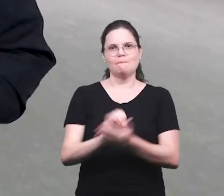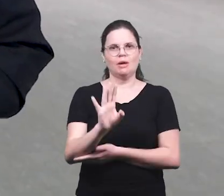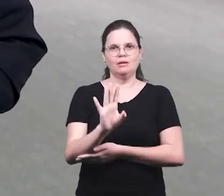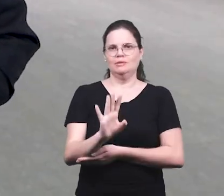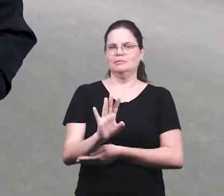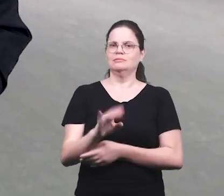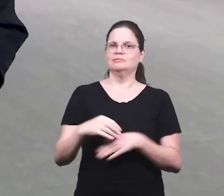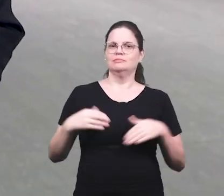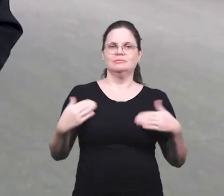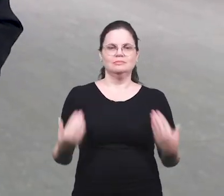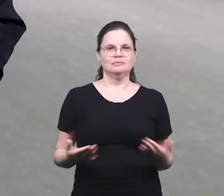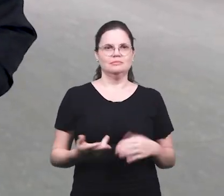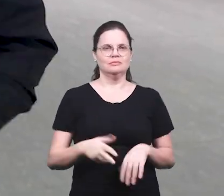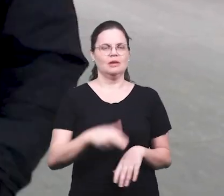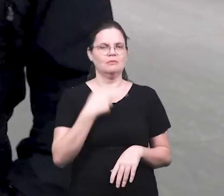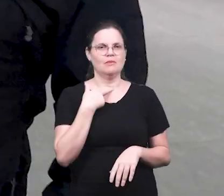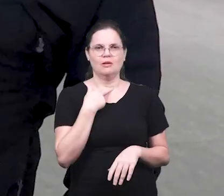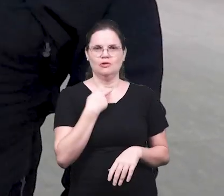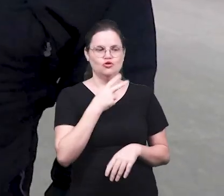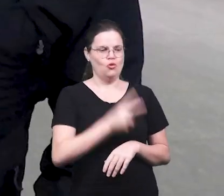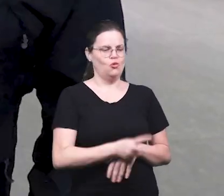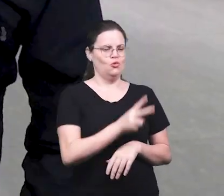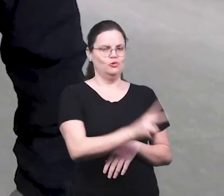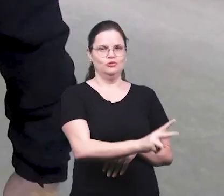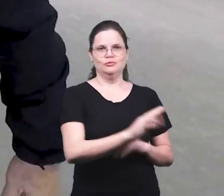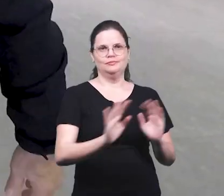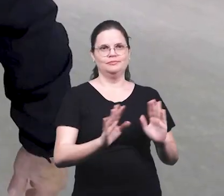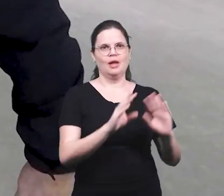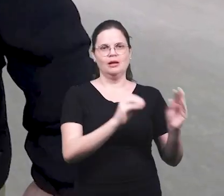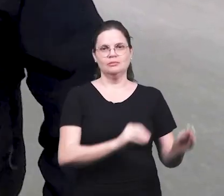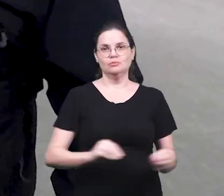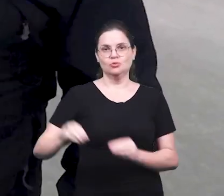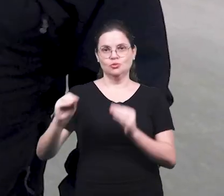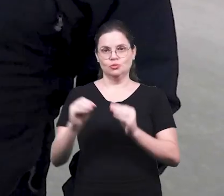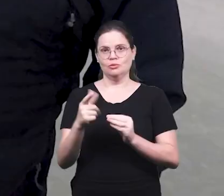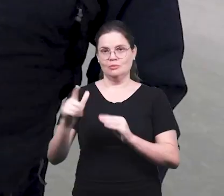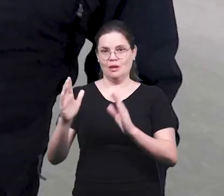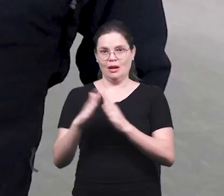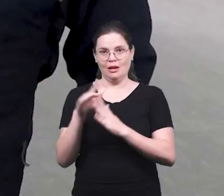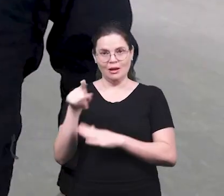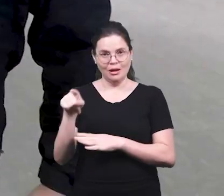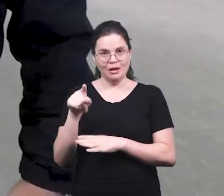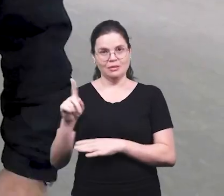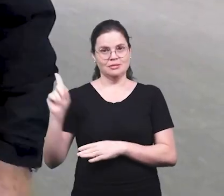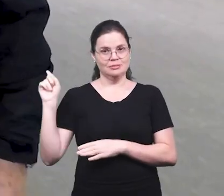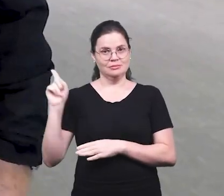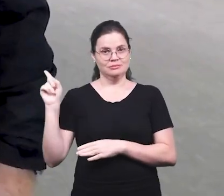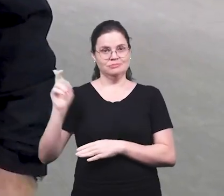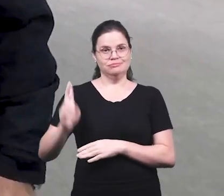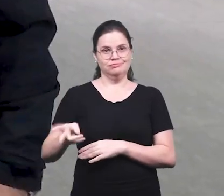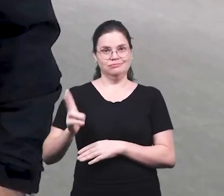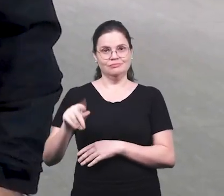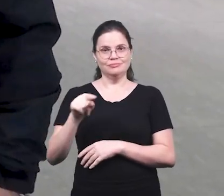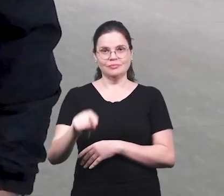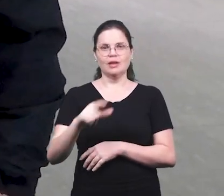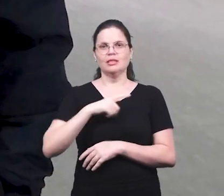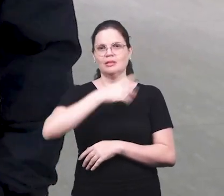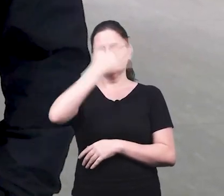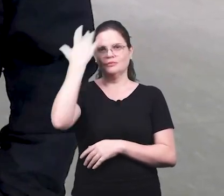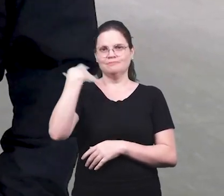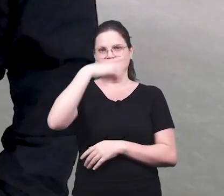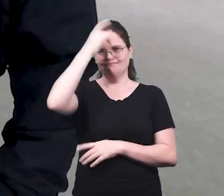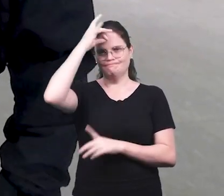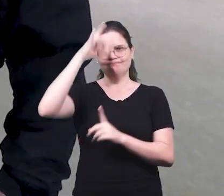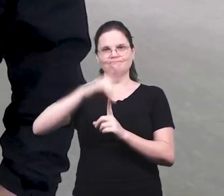eles afastaram ele dessa igreja e ele passou então a reunir nessa casa aqui, e aqui eles receberam dom de